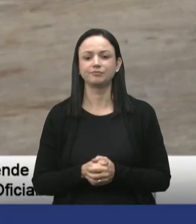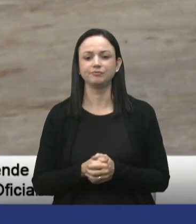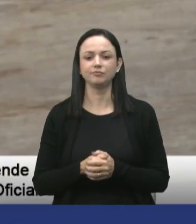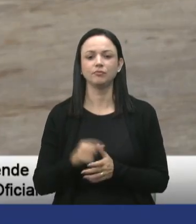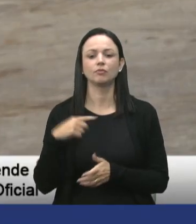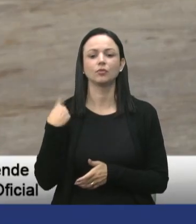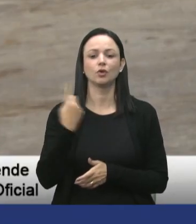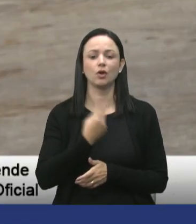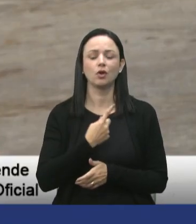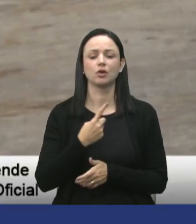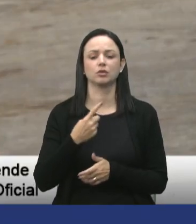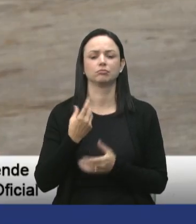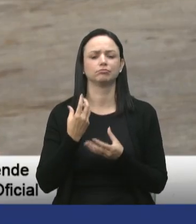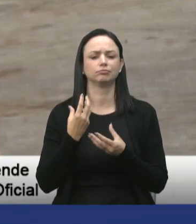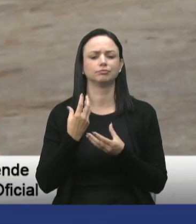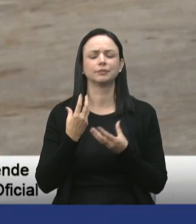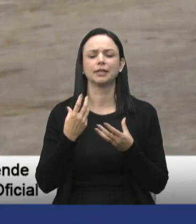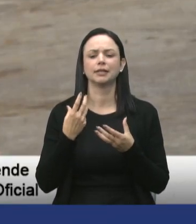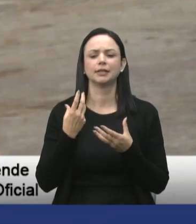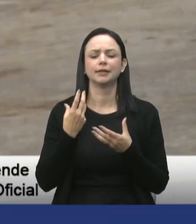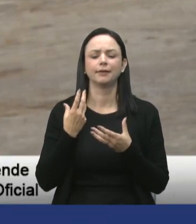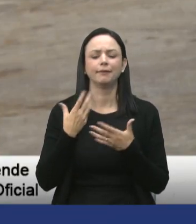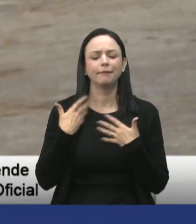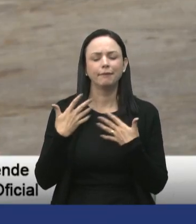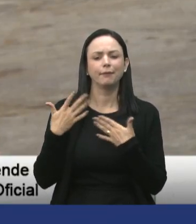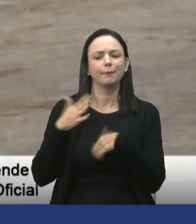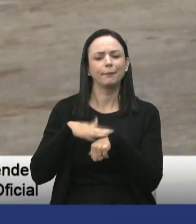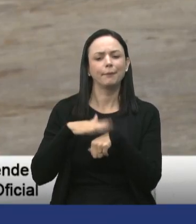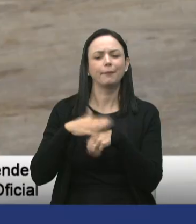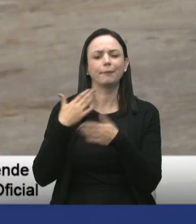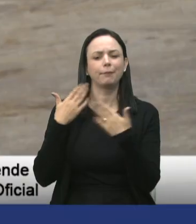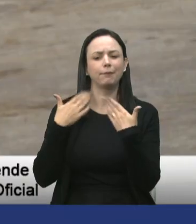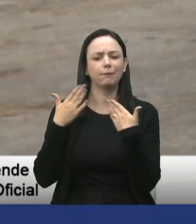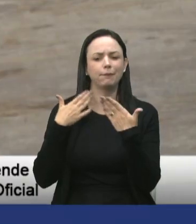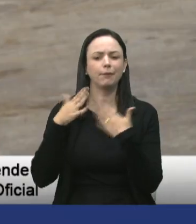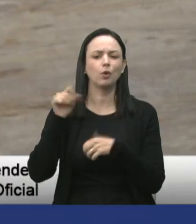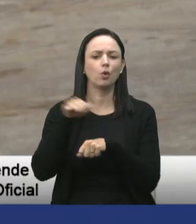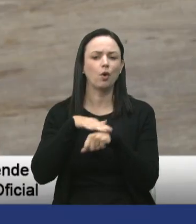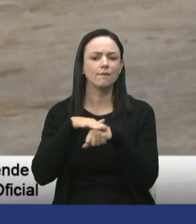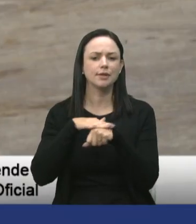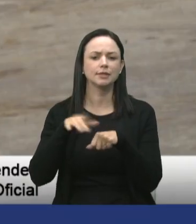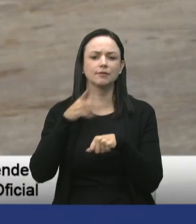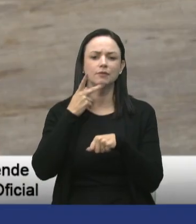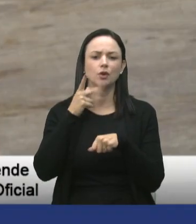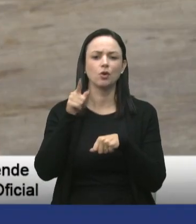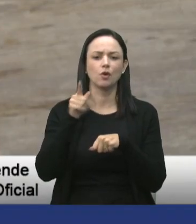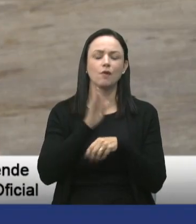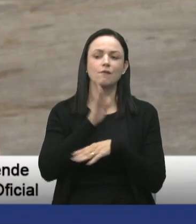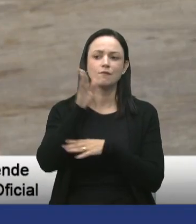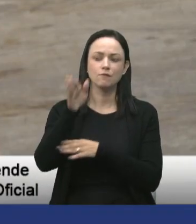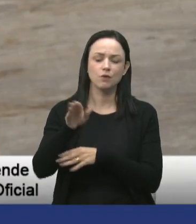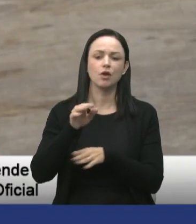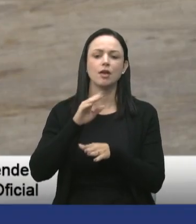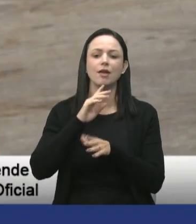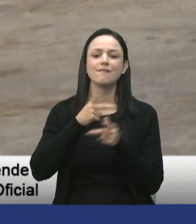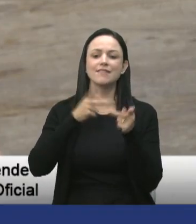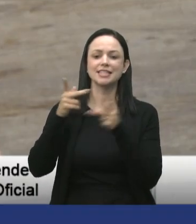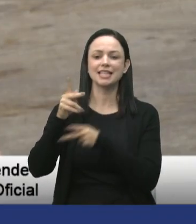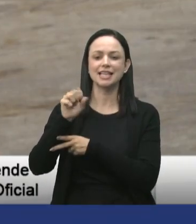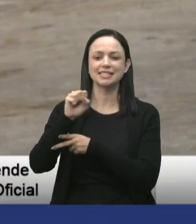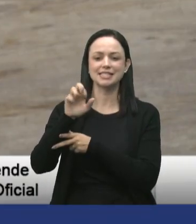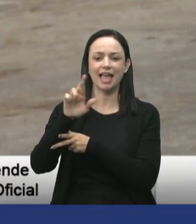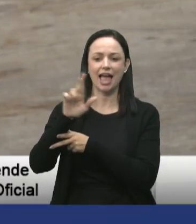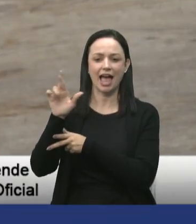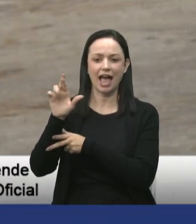muito tempo conversando sobre isso, e a indicação era que ele tinha visitado a Serra da Capivara e que ele tinha,